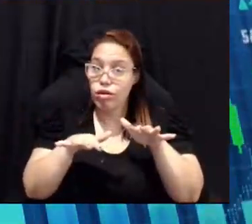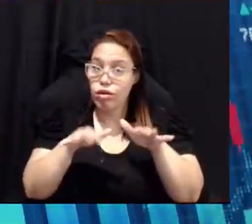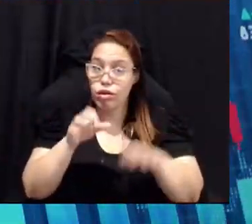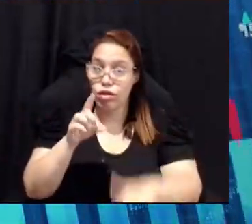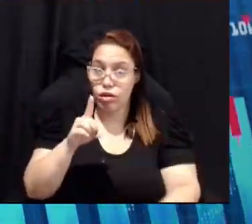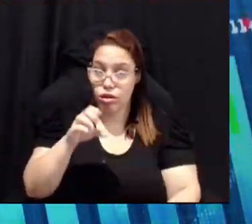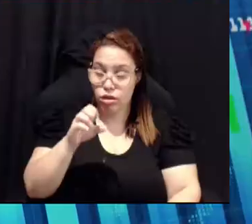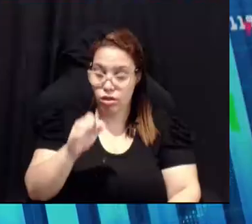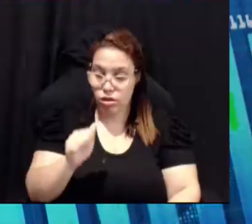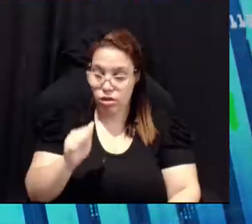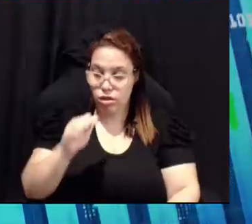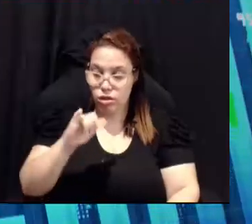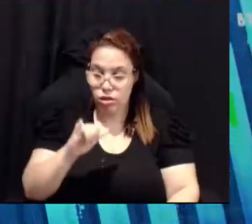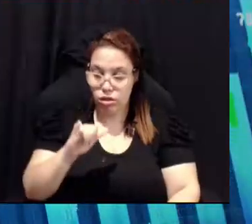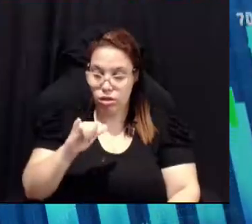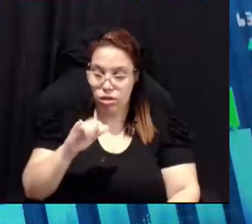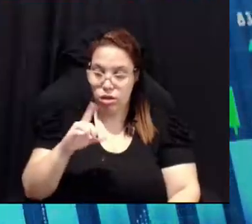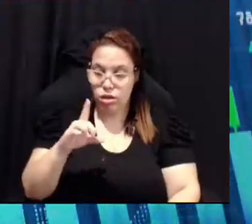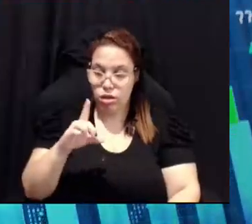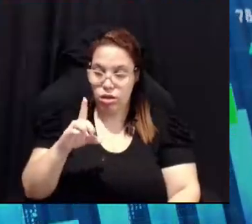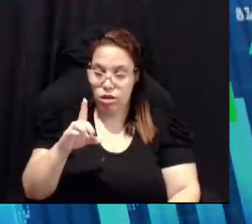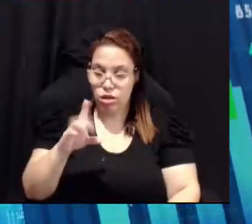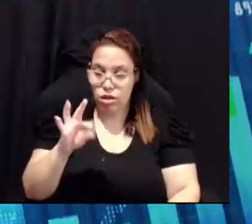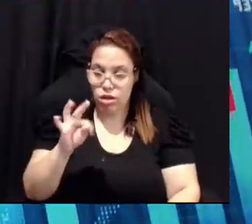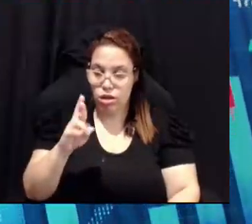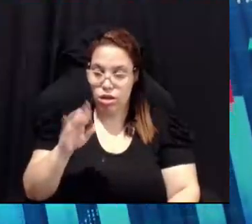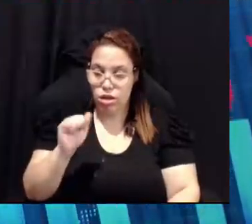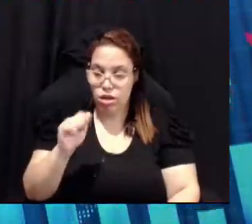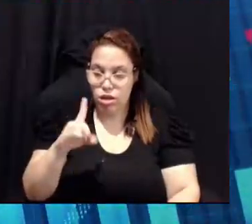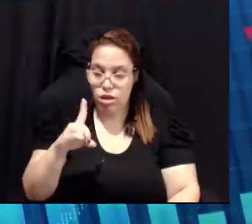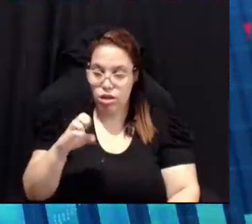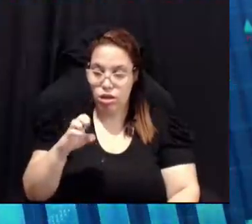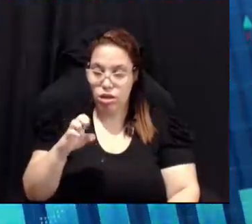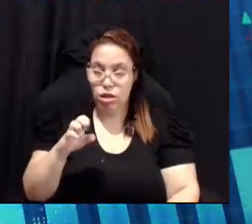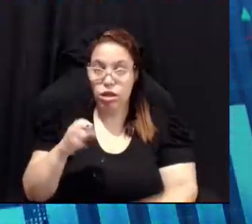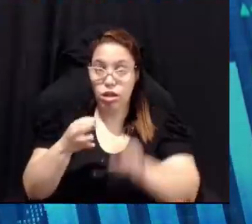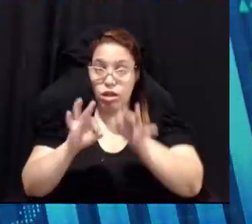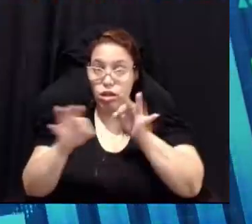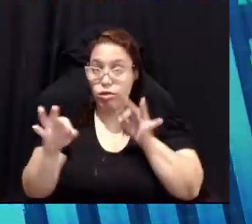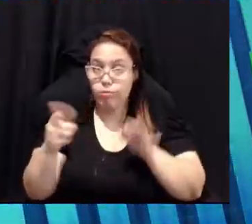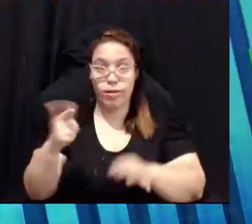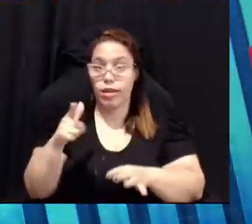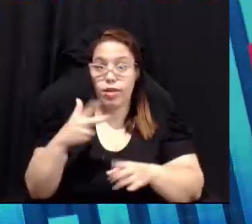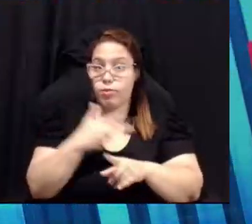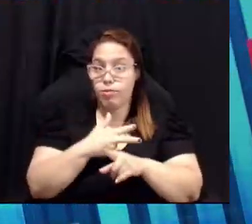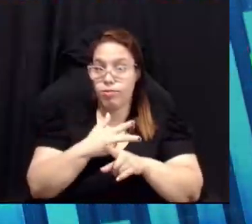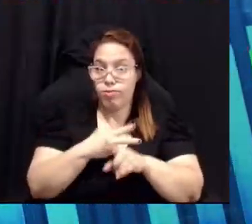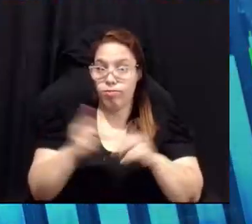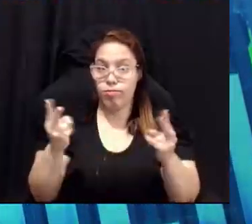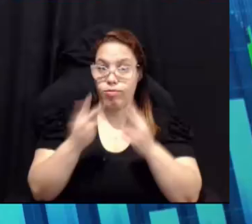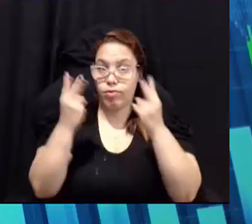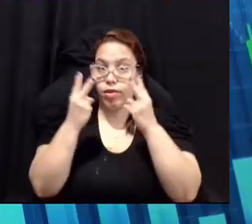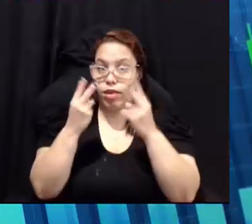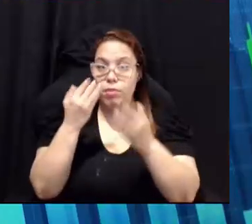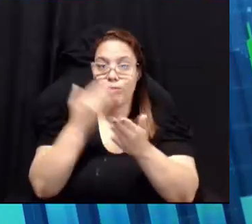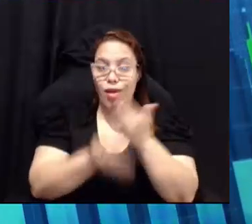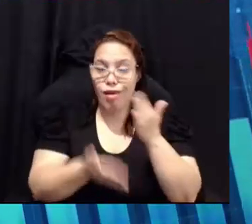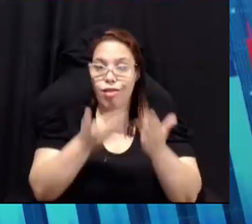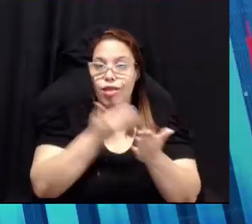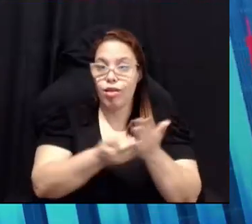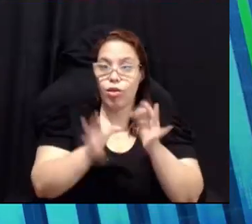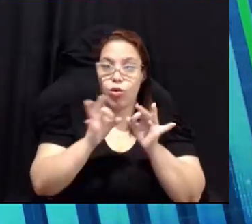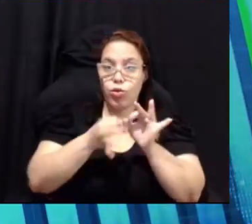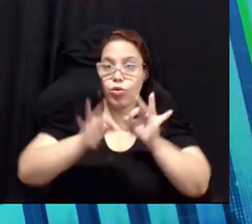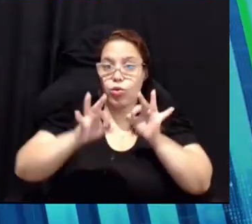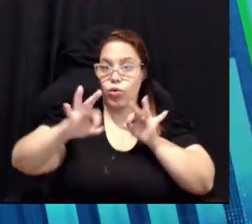No longo prazo, eles não ganham, né? Então, 90% deles perdem no longo prazo. Então,